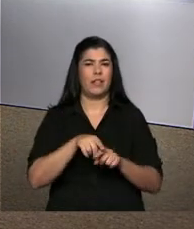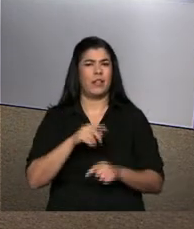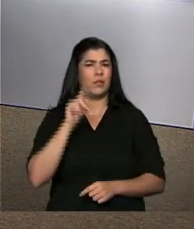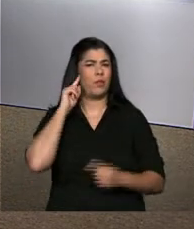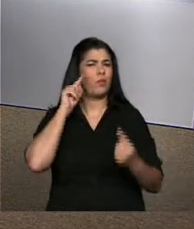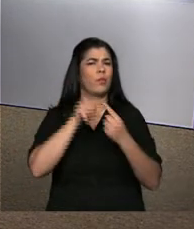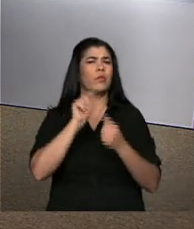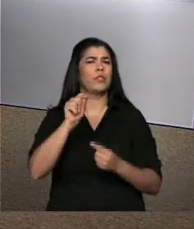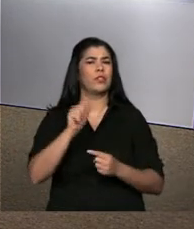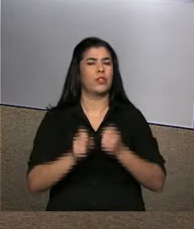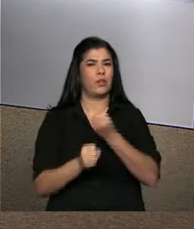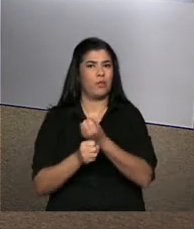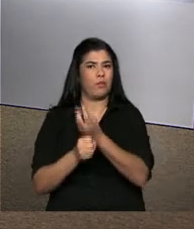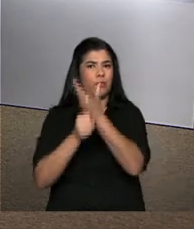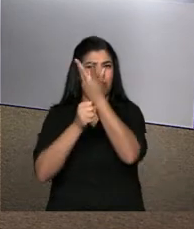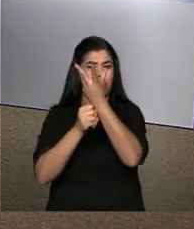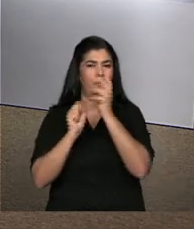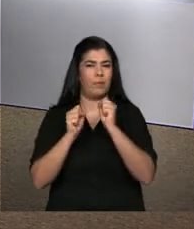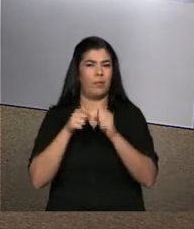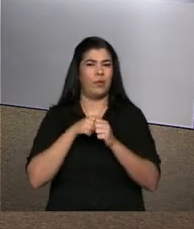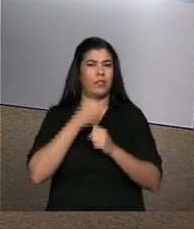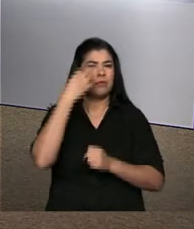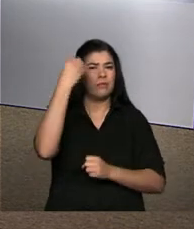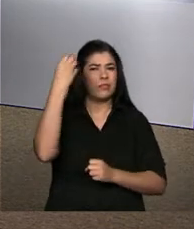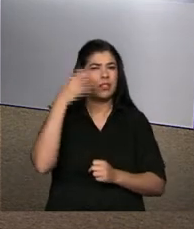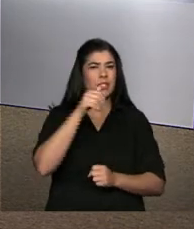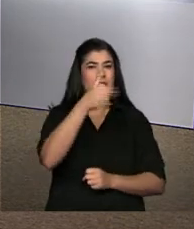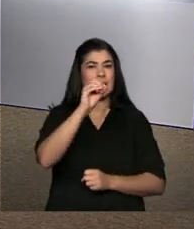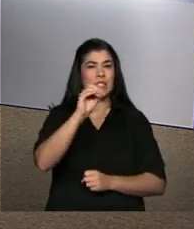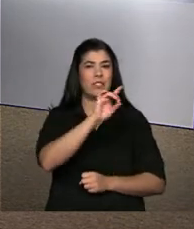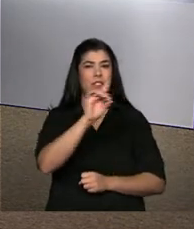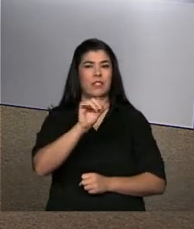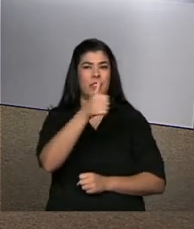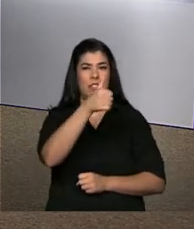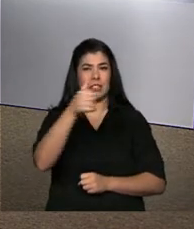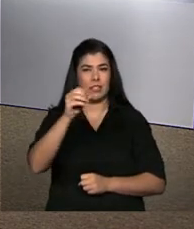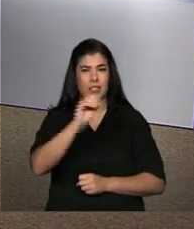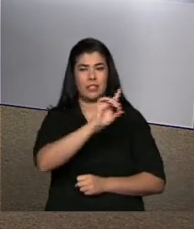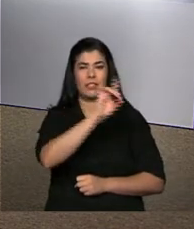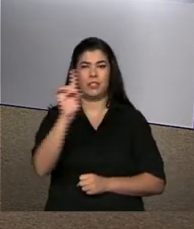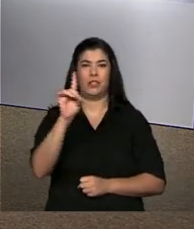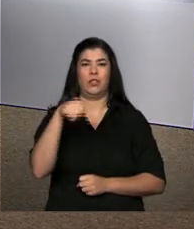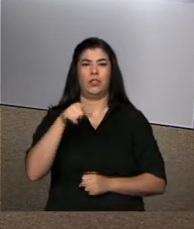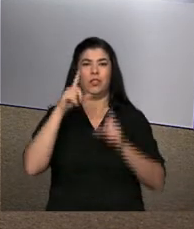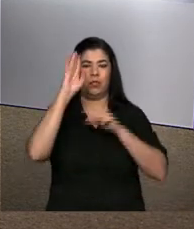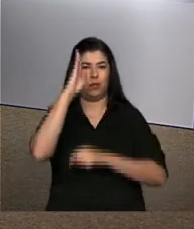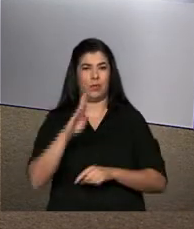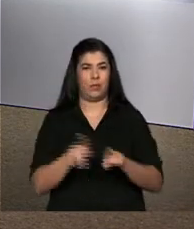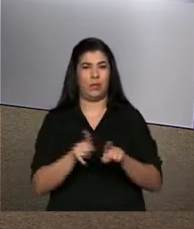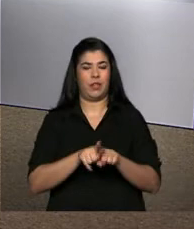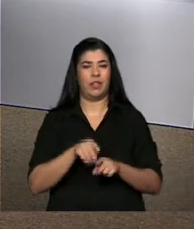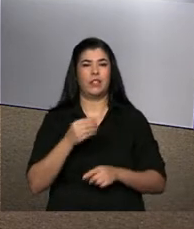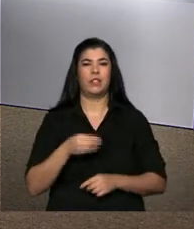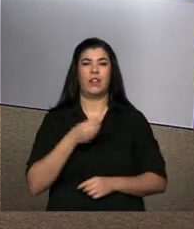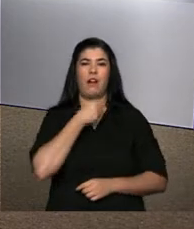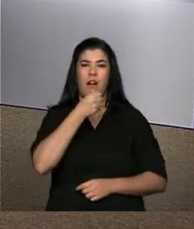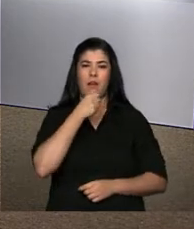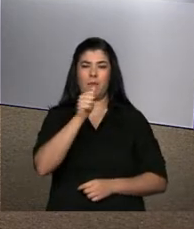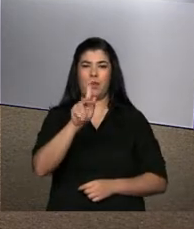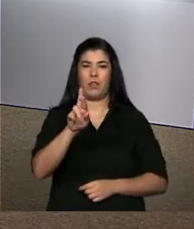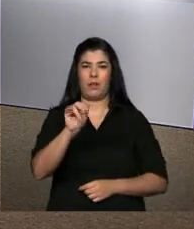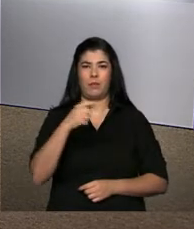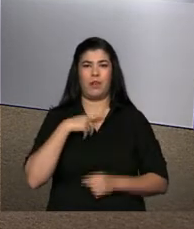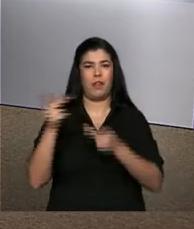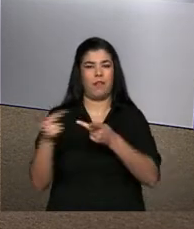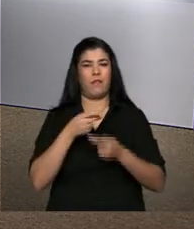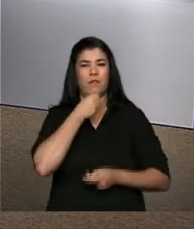por um período de até 100 dias. E a repórter Ana Gabriela Salles tem outras informações sobre a cerimônia de apresentação da tocha e também um